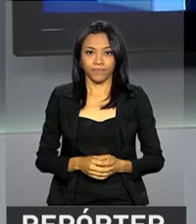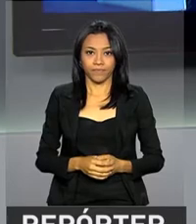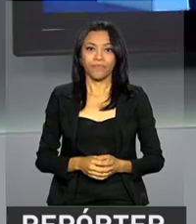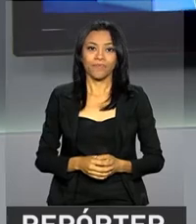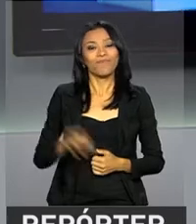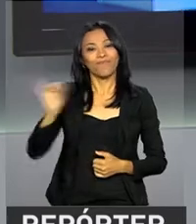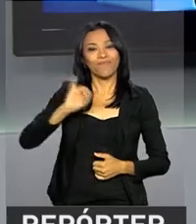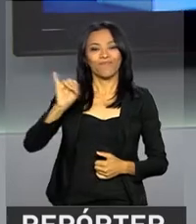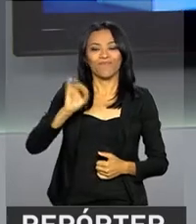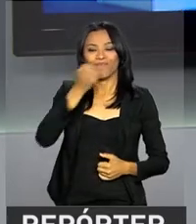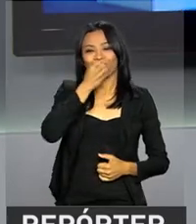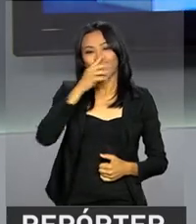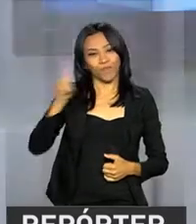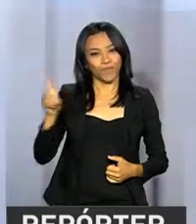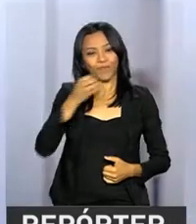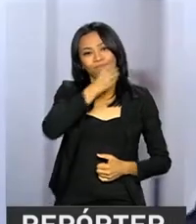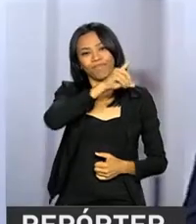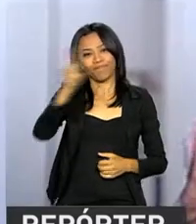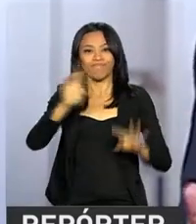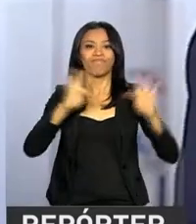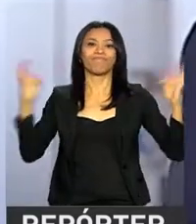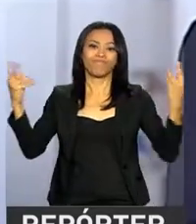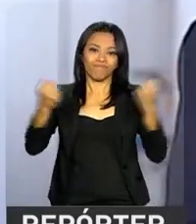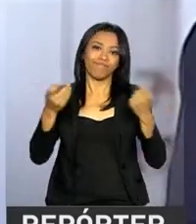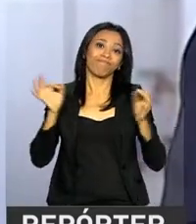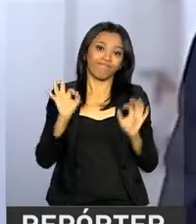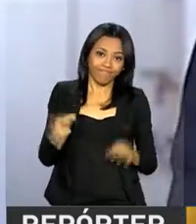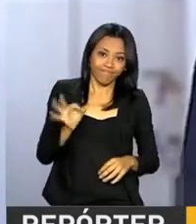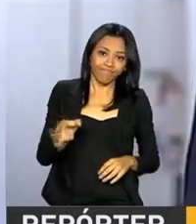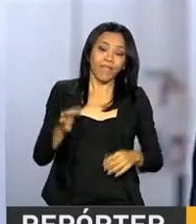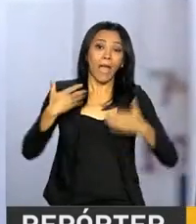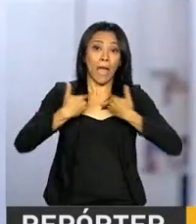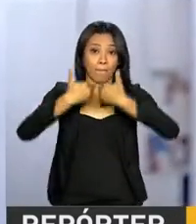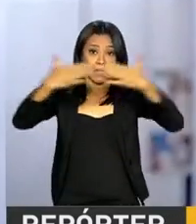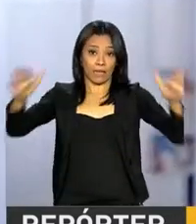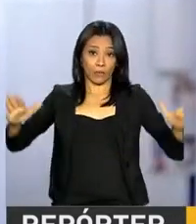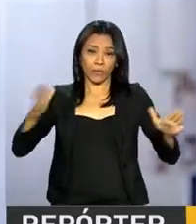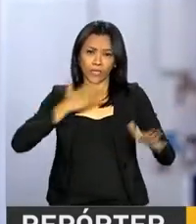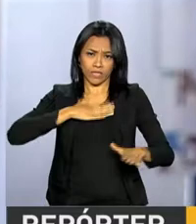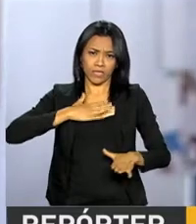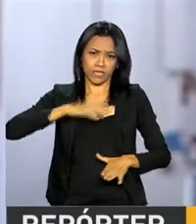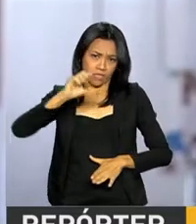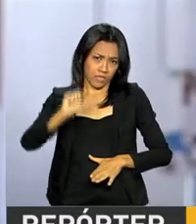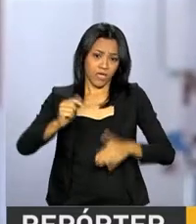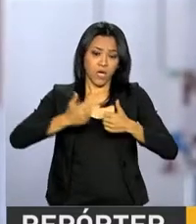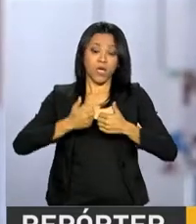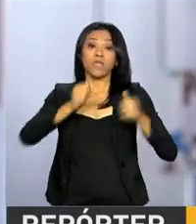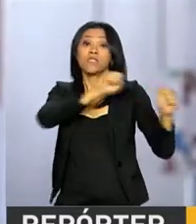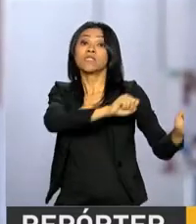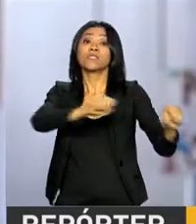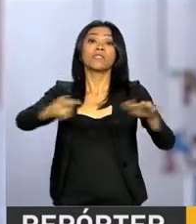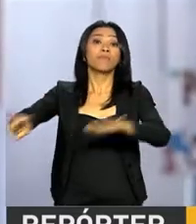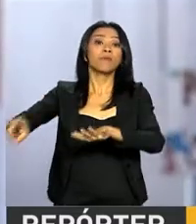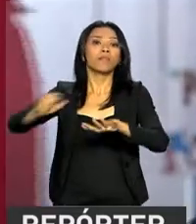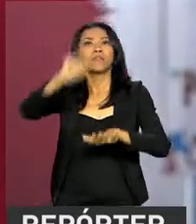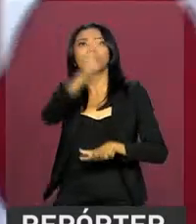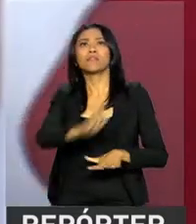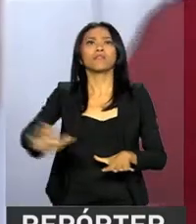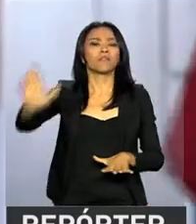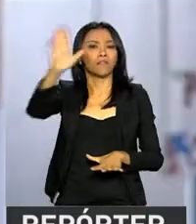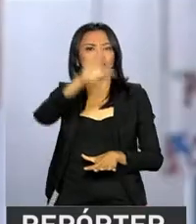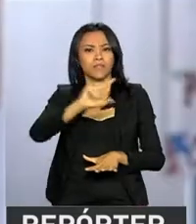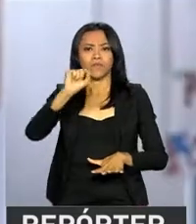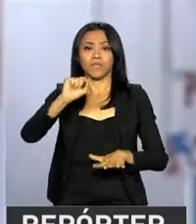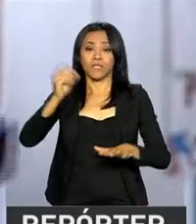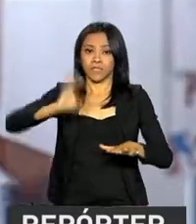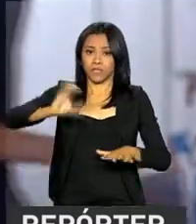Oi, Thaís, bom dia para você, bom dia a todos. É isso, a abertura está para começar, a abertura da Semana Nacional de Ciência e Tecnologia está para